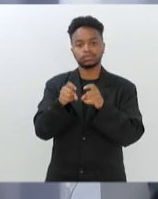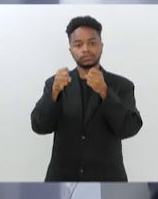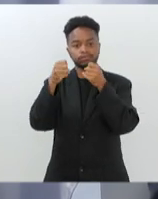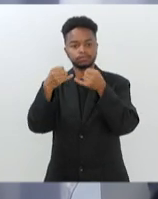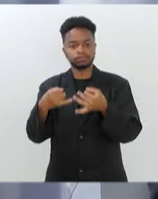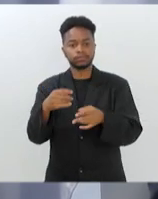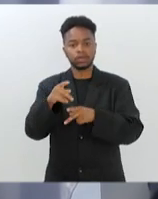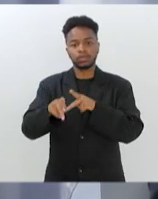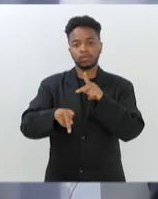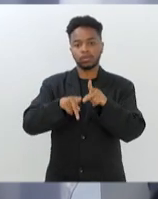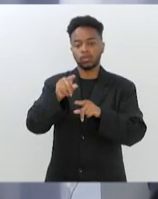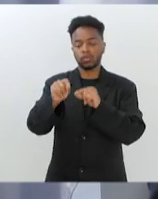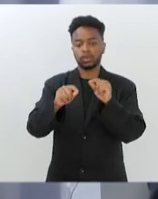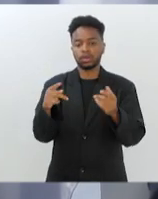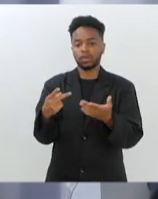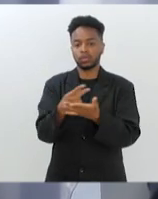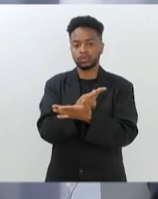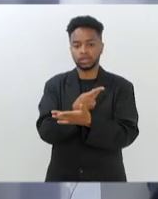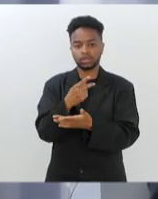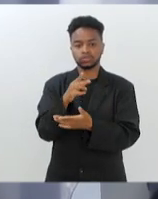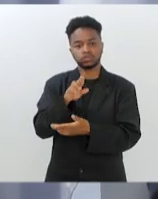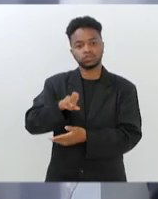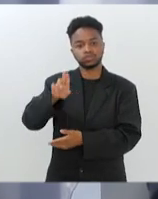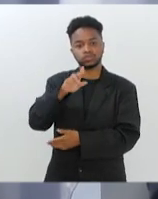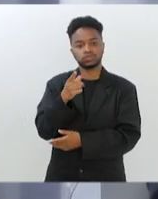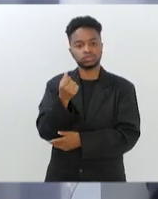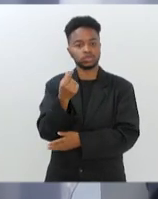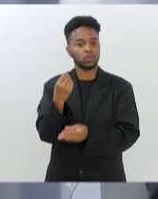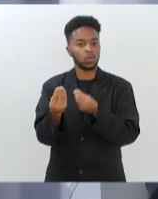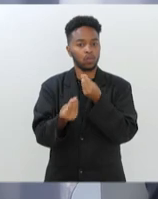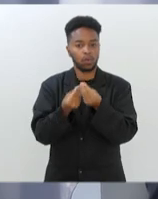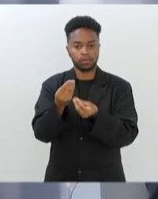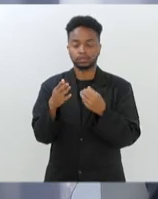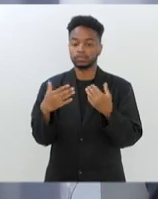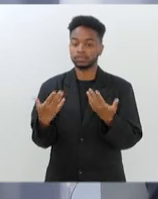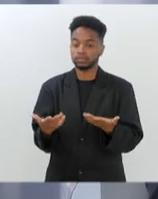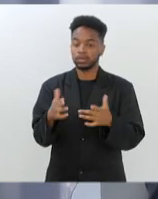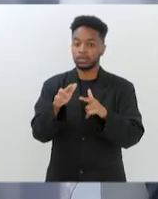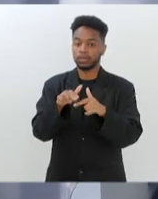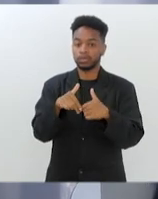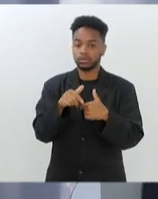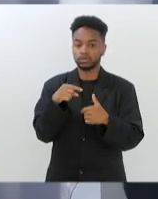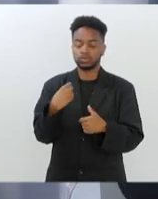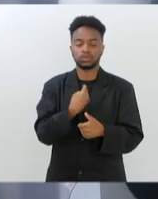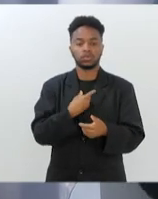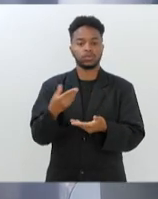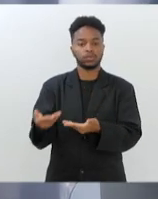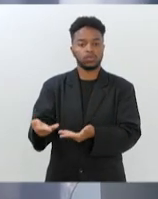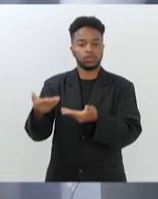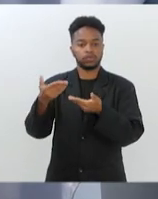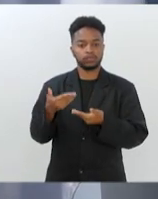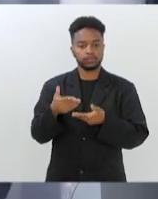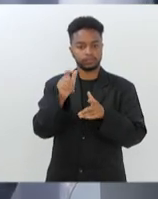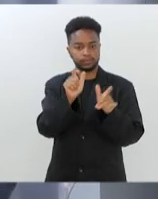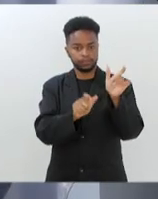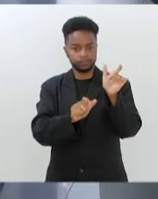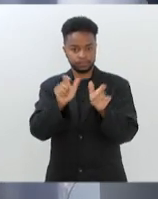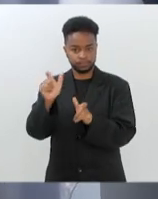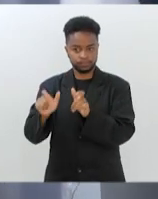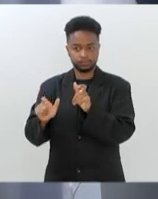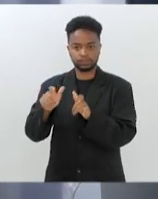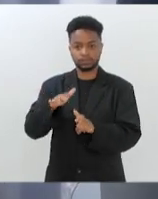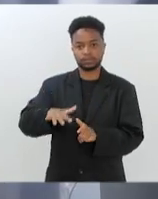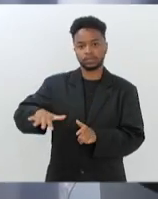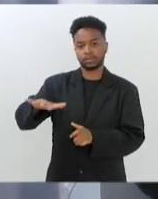O que são feito com esses recursos para isso foram convocados as pessoas das